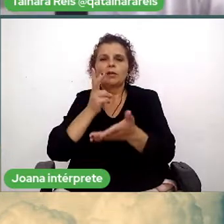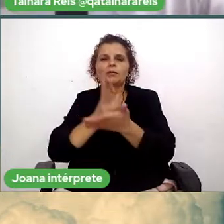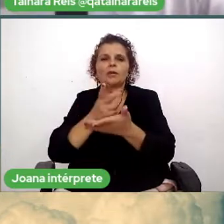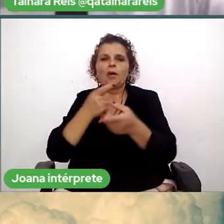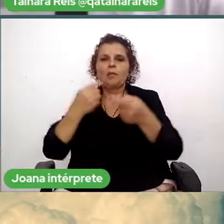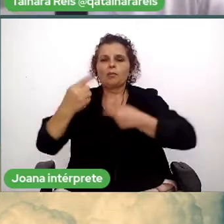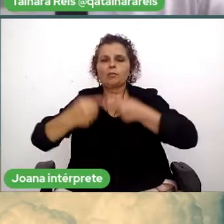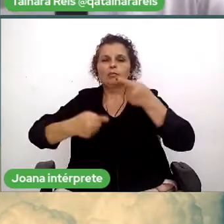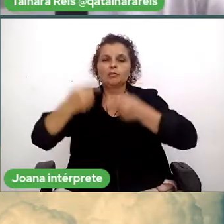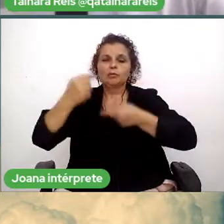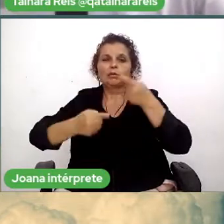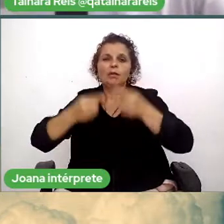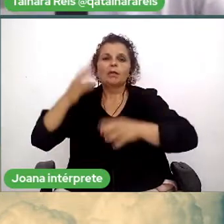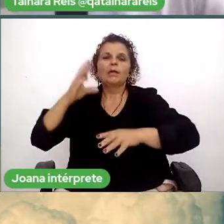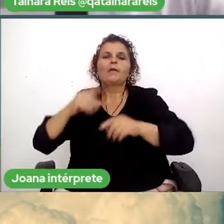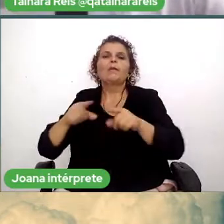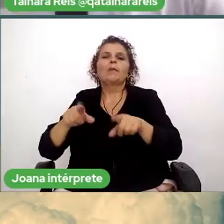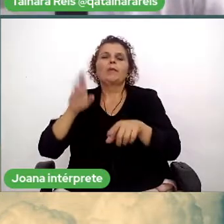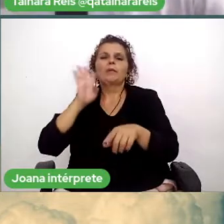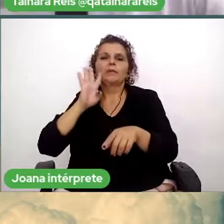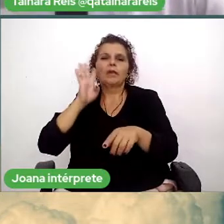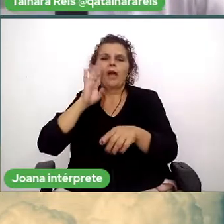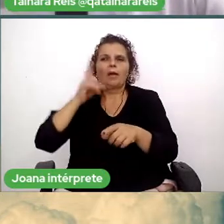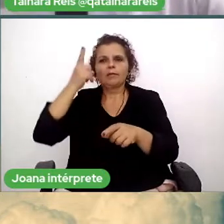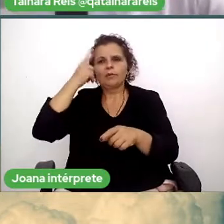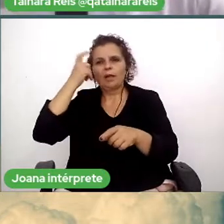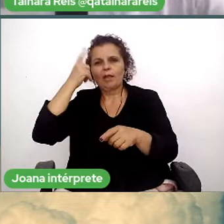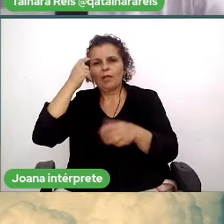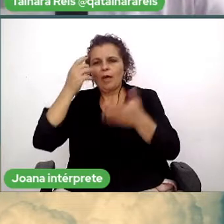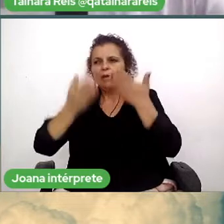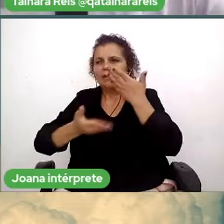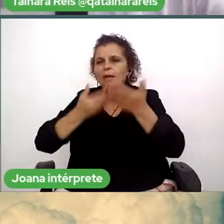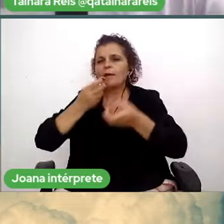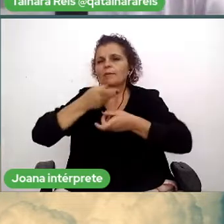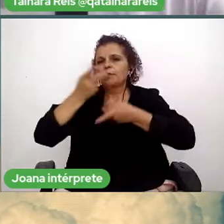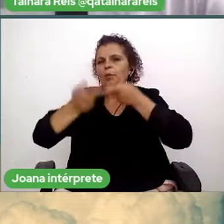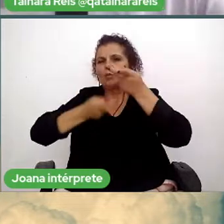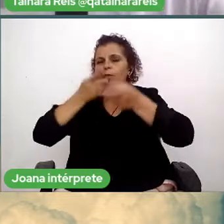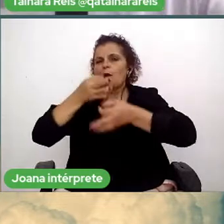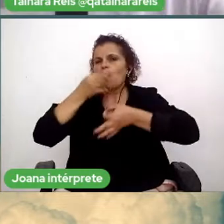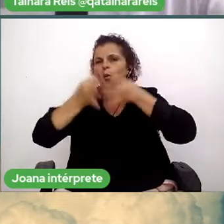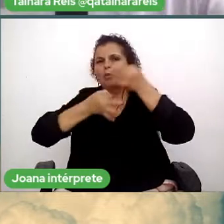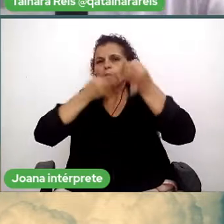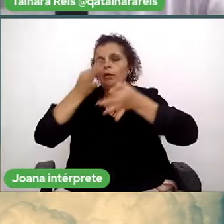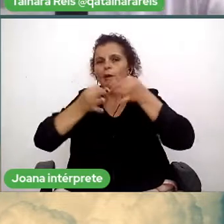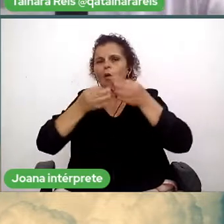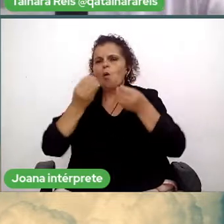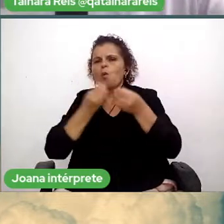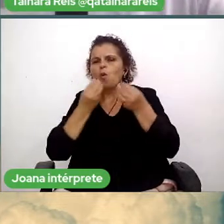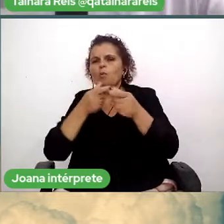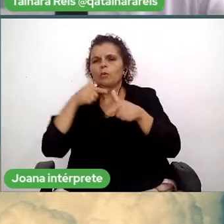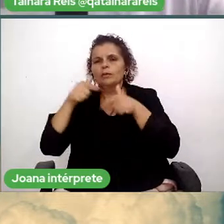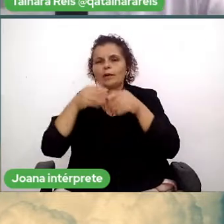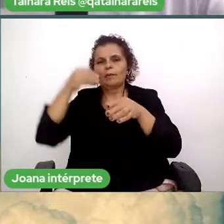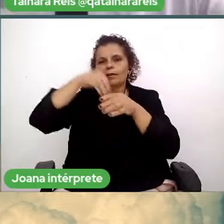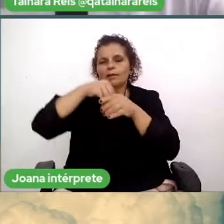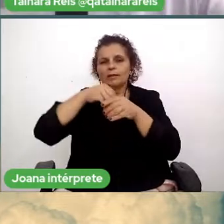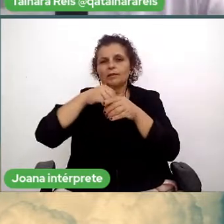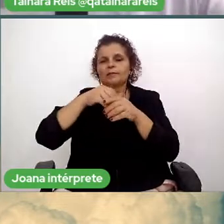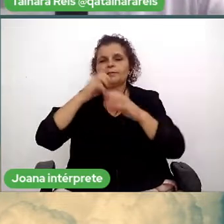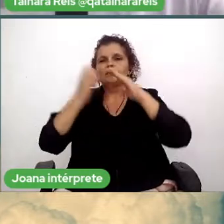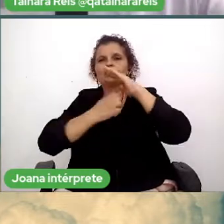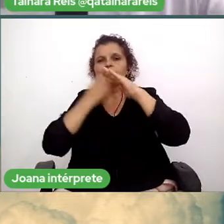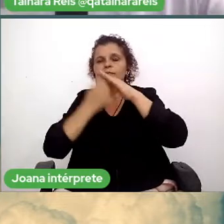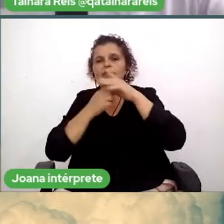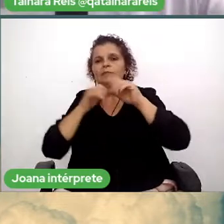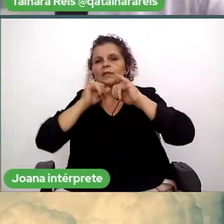né? Gosto bastante de trocar ideia, de saber como as pessoas trabalham nas suas empresas e transmitir